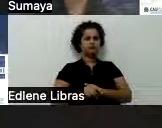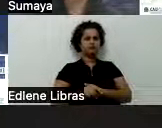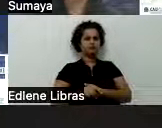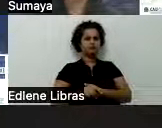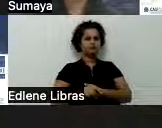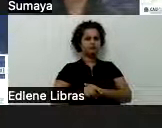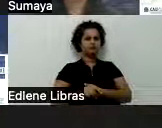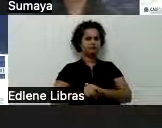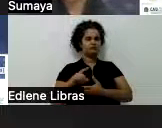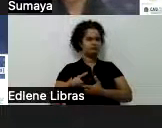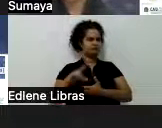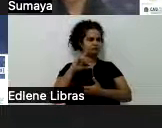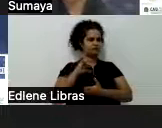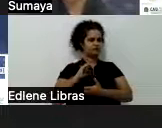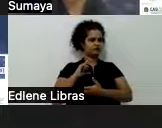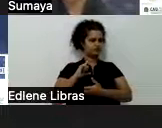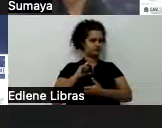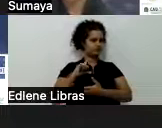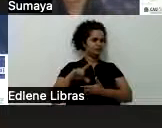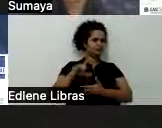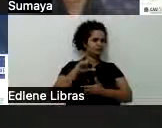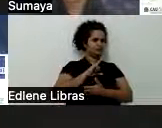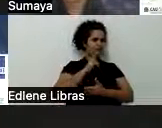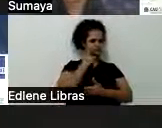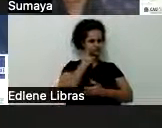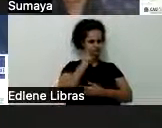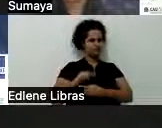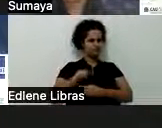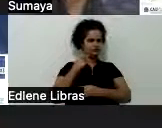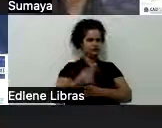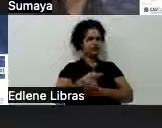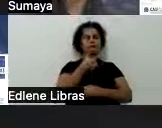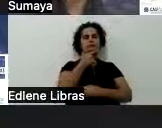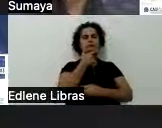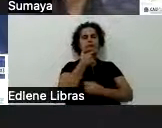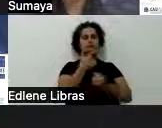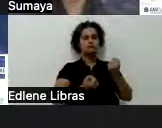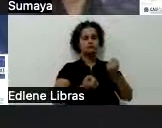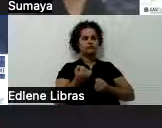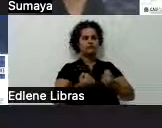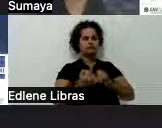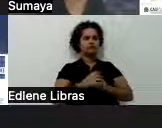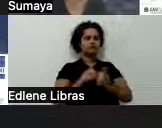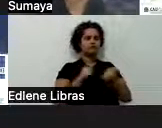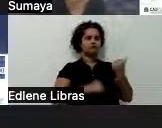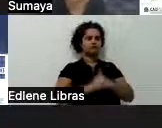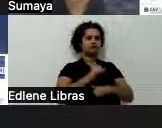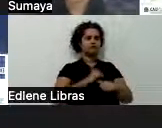Aqui o antes e depois que eu comentei das vagas de carro paradas, né, que transformaram